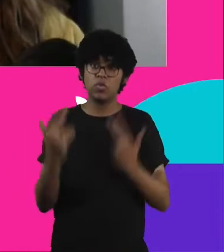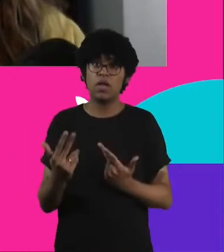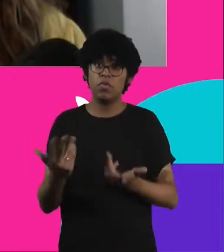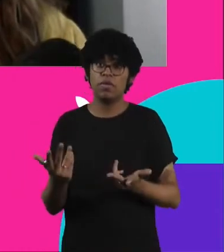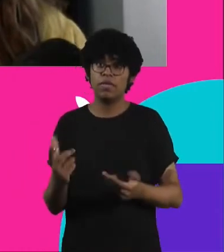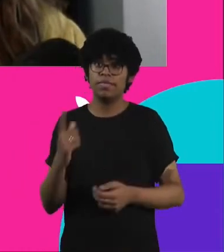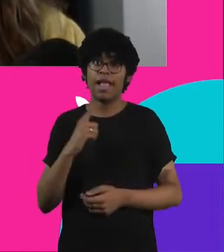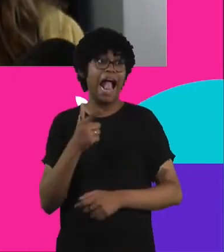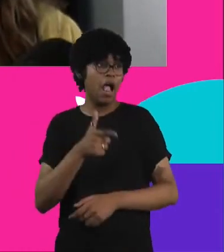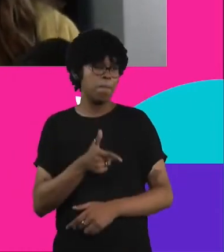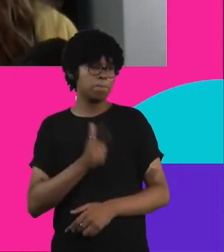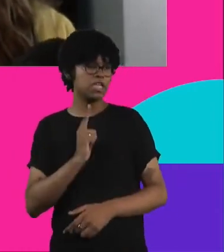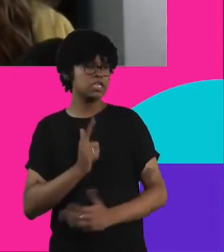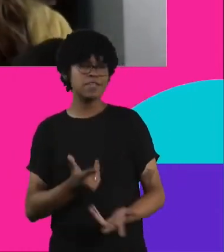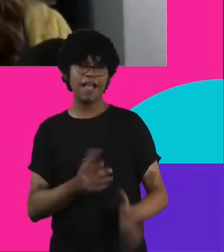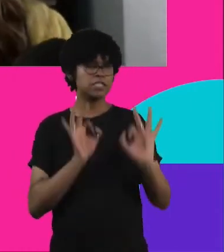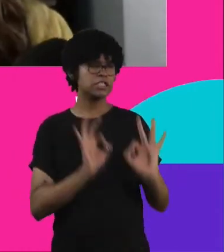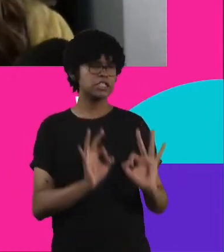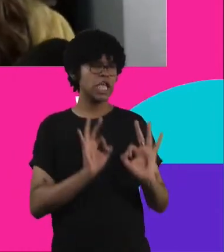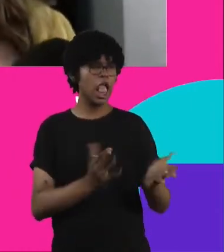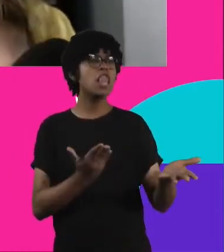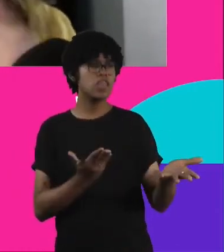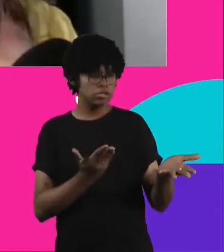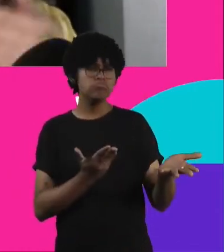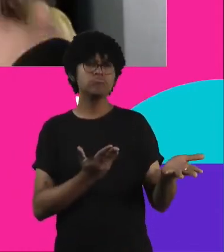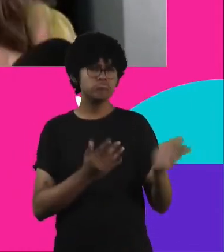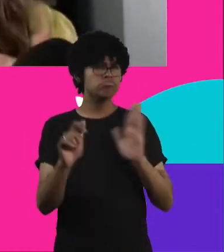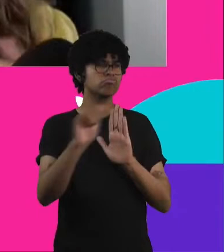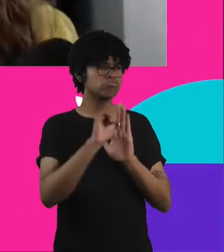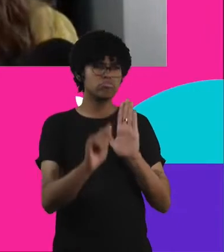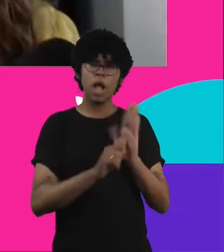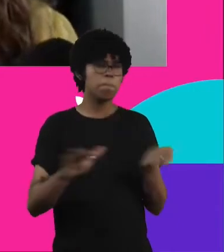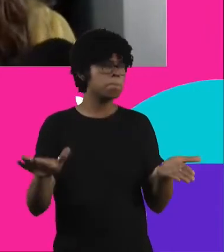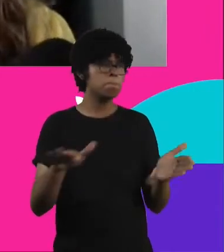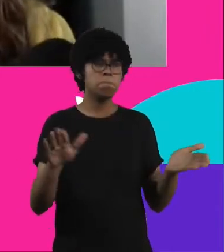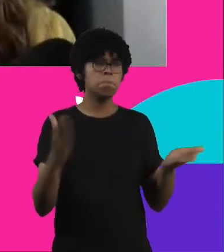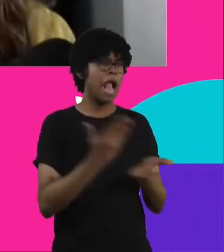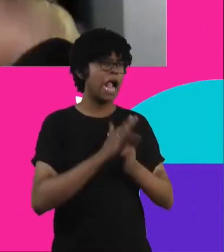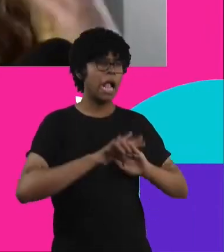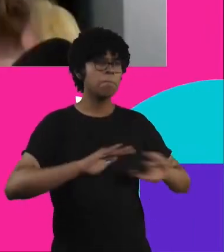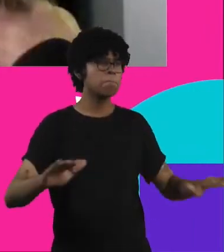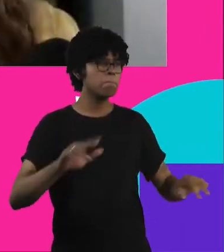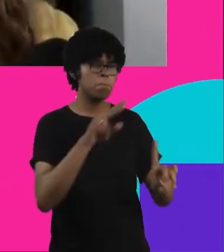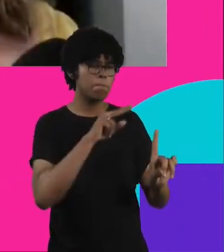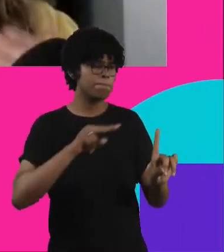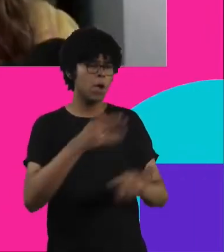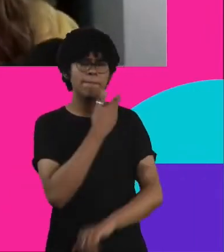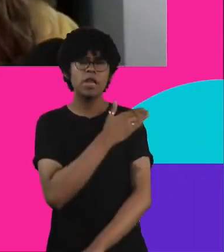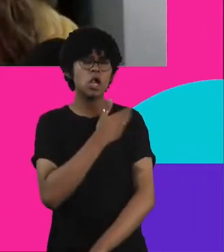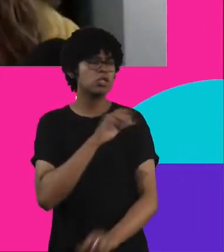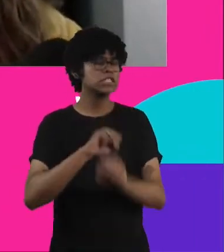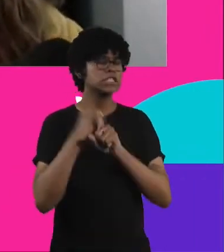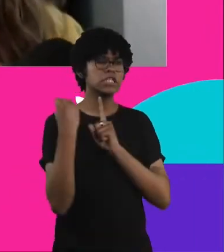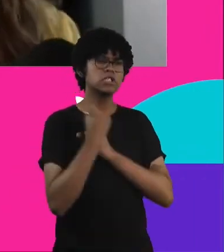a bala de prata para que os algoritmos cessem de reproduzir vieses em sociedade. Aonde há